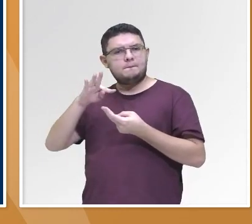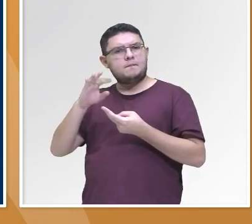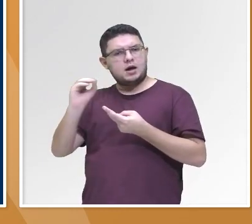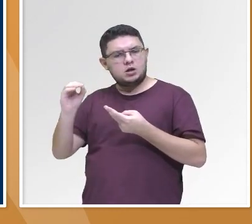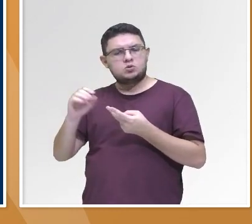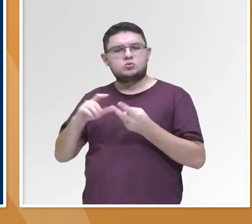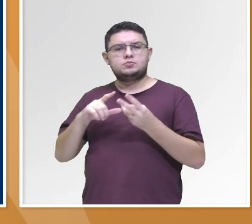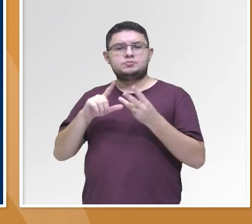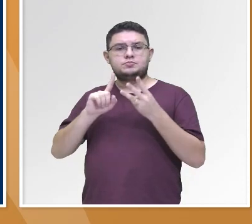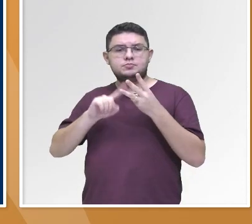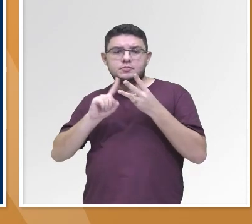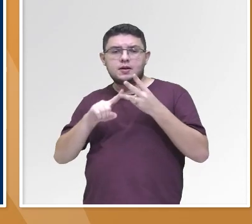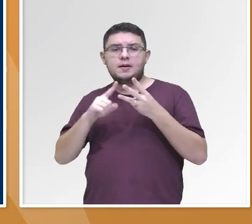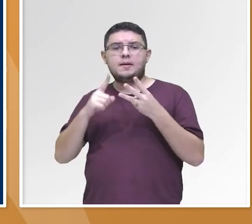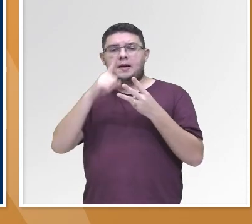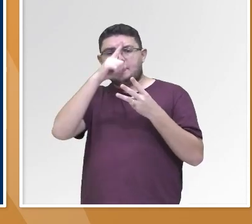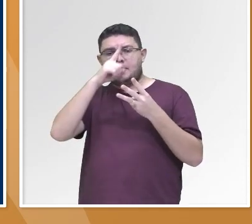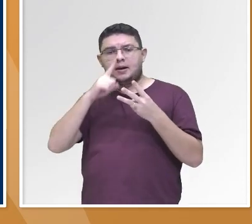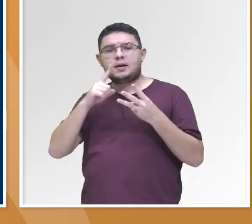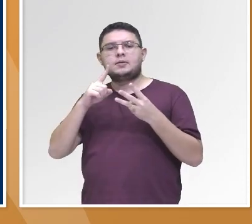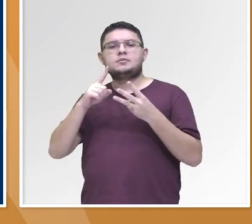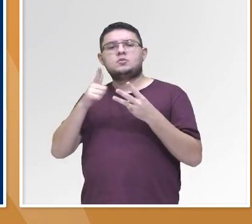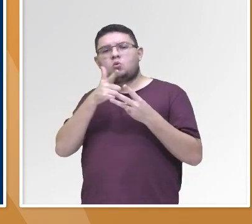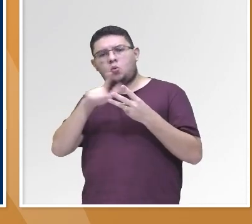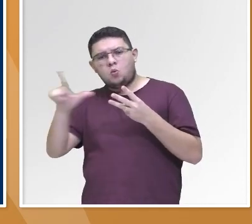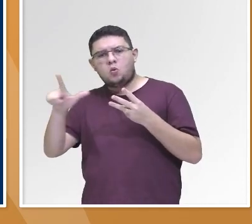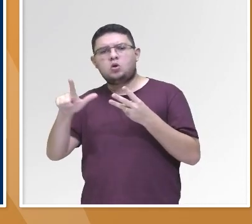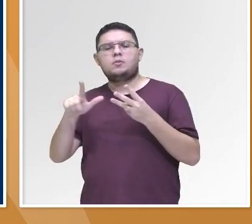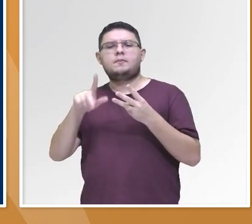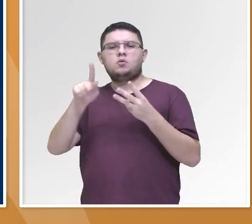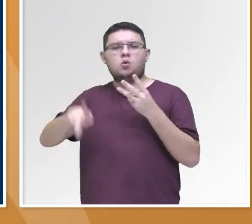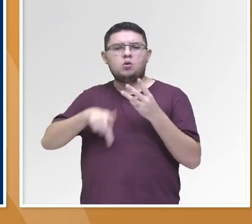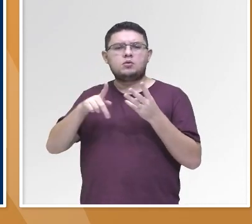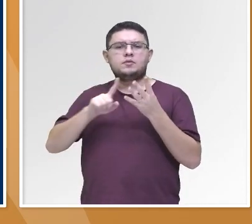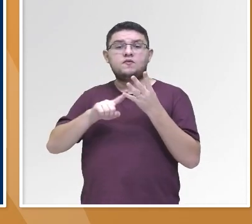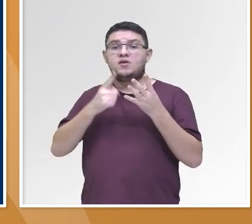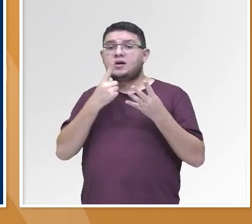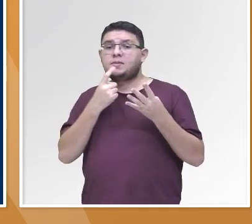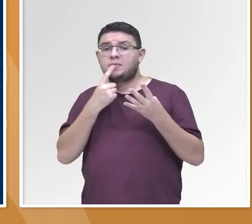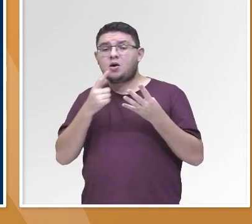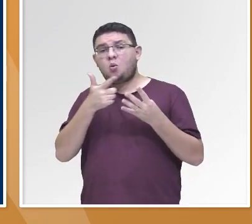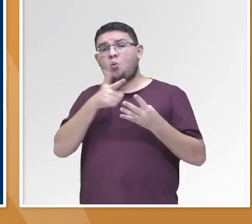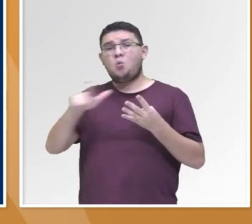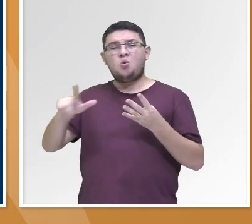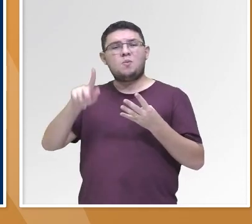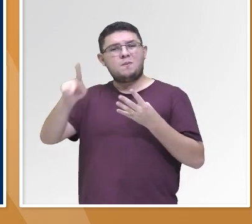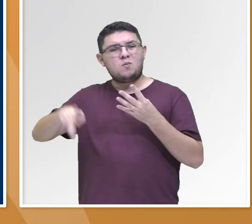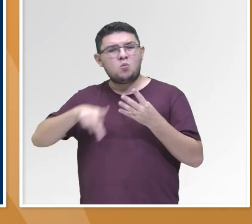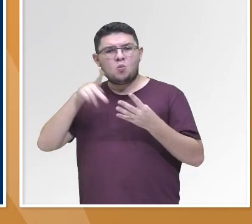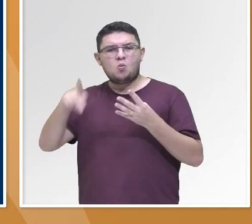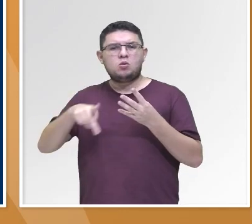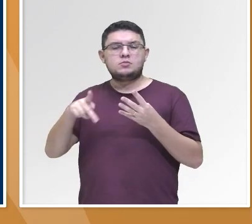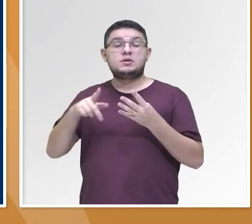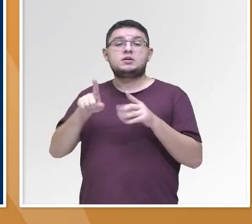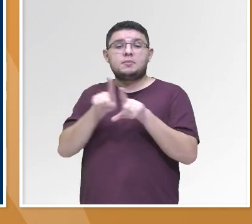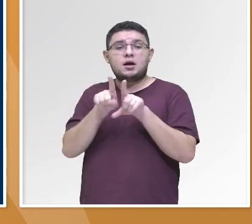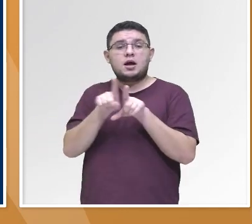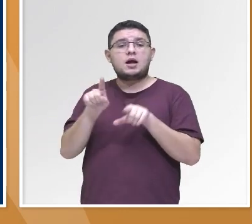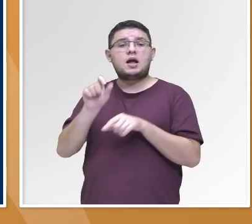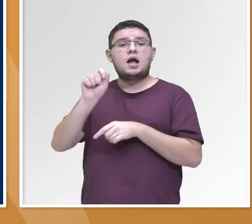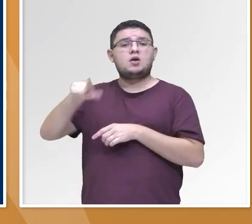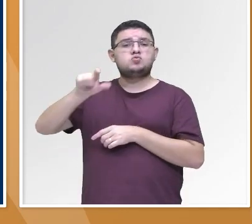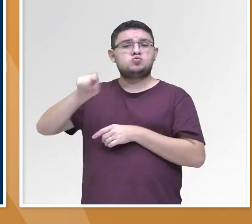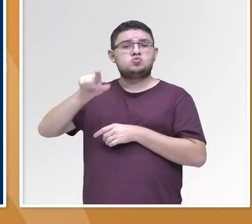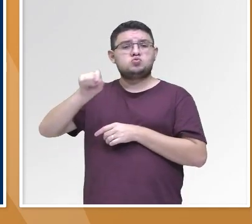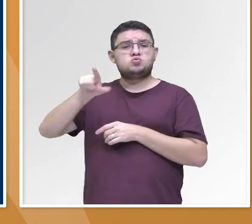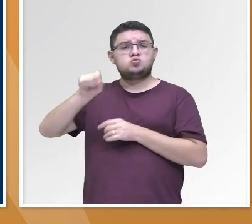os bosquímanos, vermelho, os malgaches, e de azul, os nilóticos. E esse é a bolinha ali com um tonzinho de